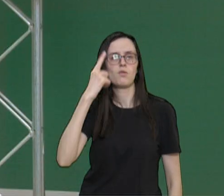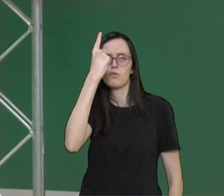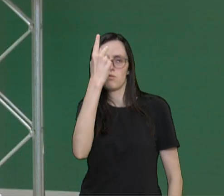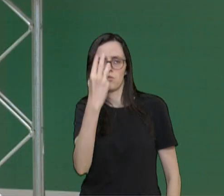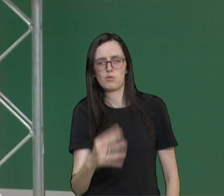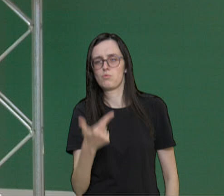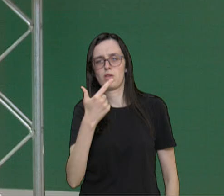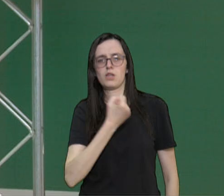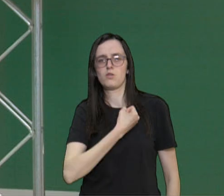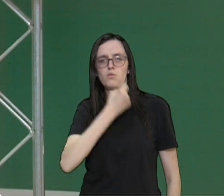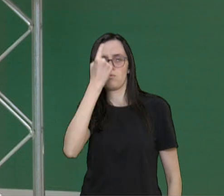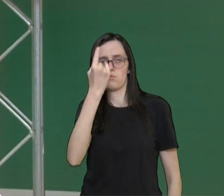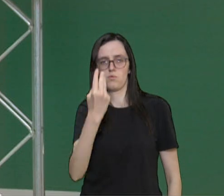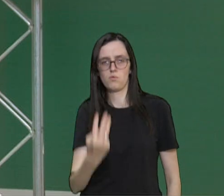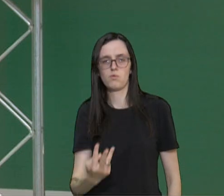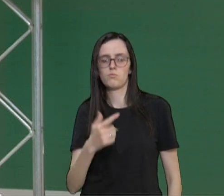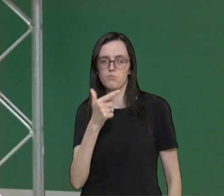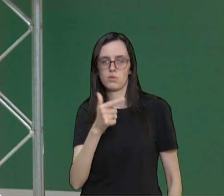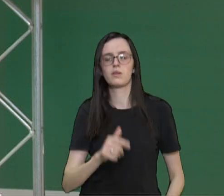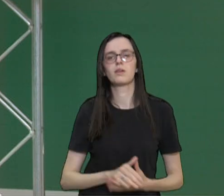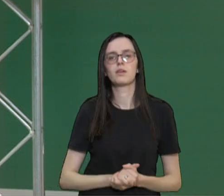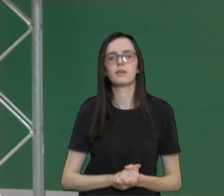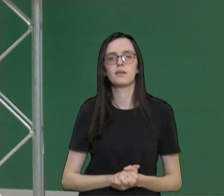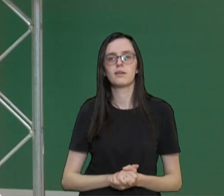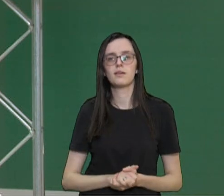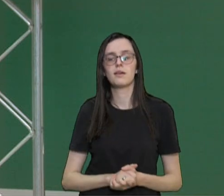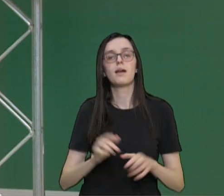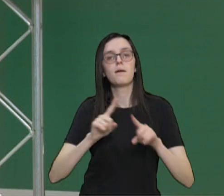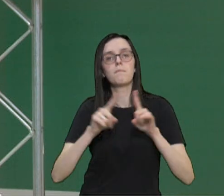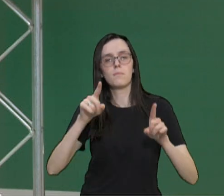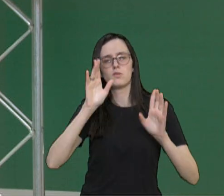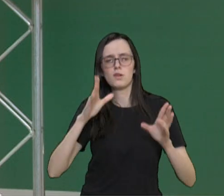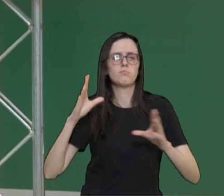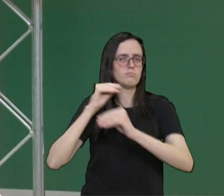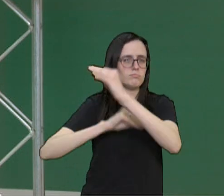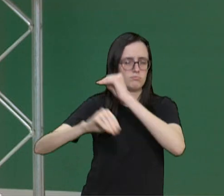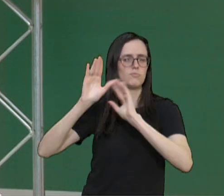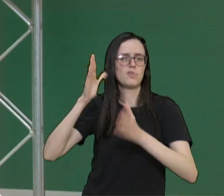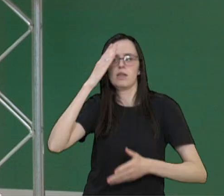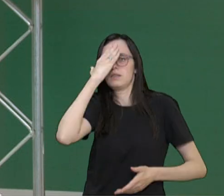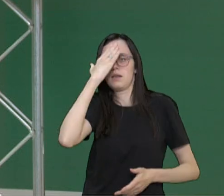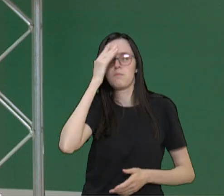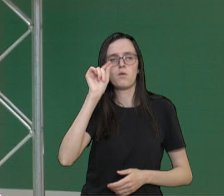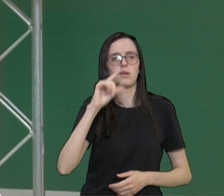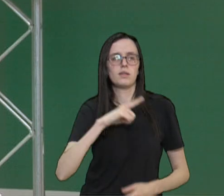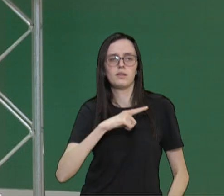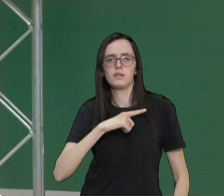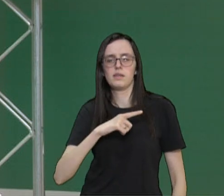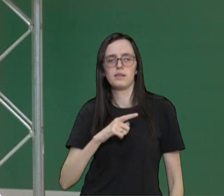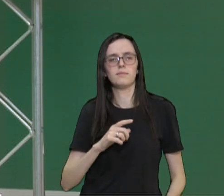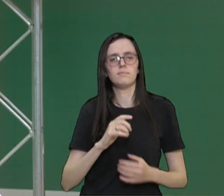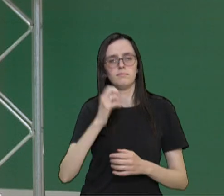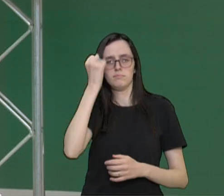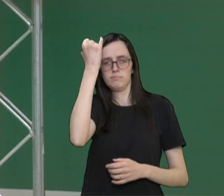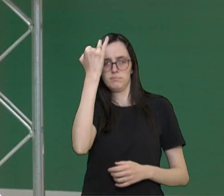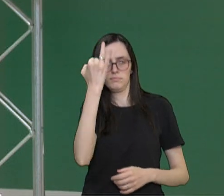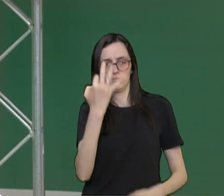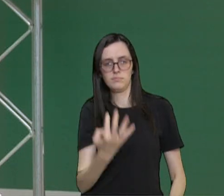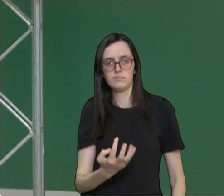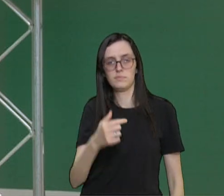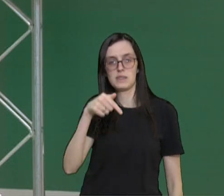vai numerar conforme a gente for passando, que vocês já ouviram falar que 1, 2, 3, 4, 5, 6,